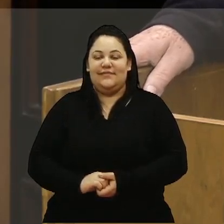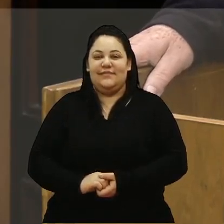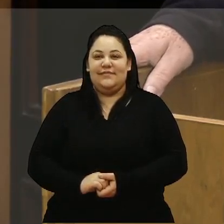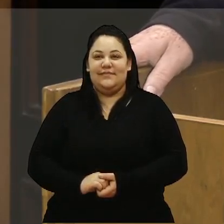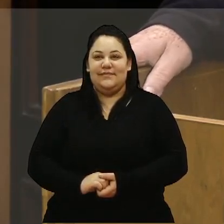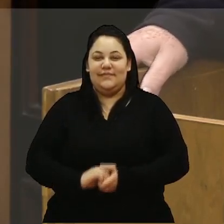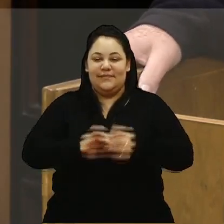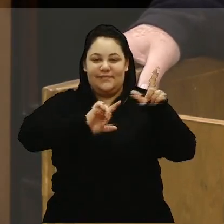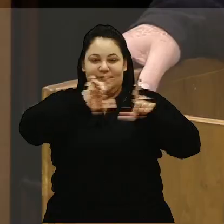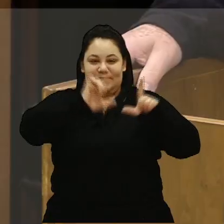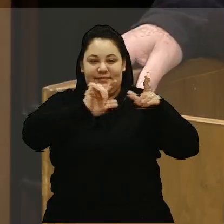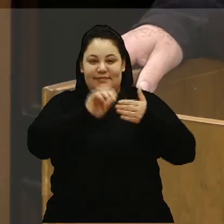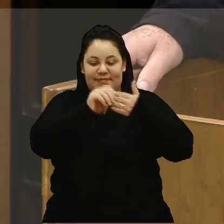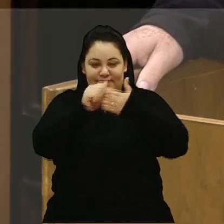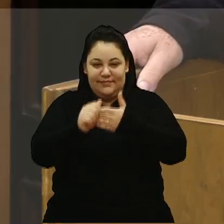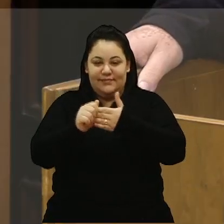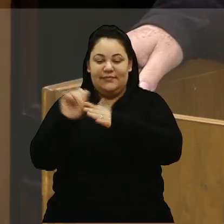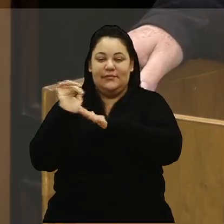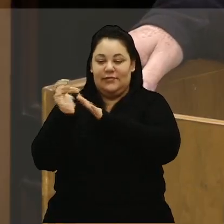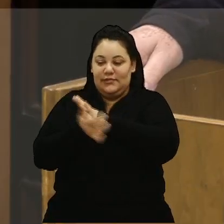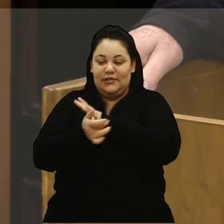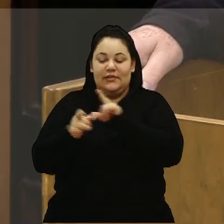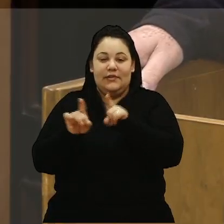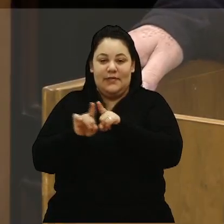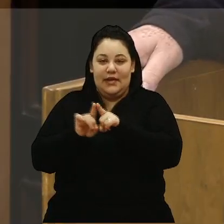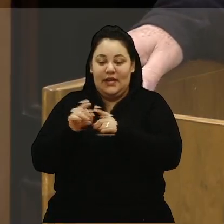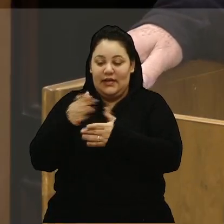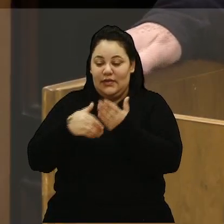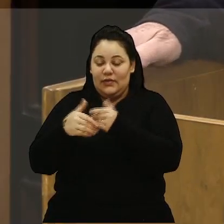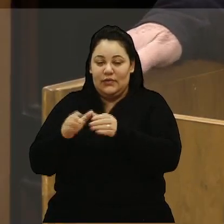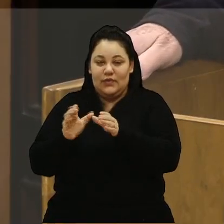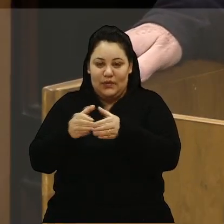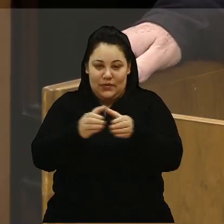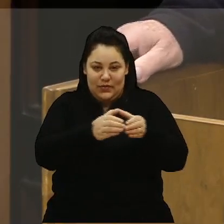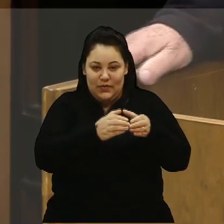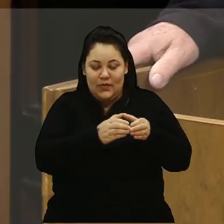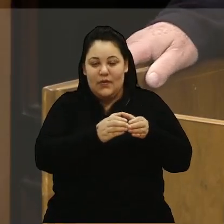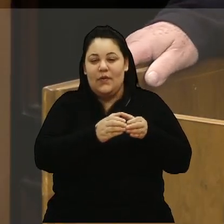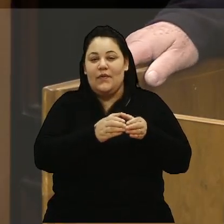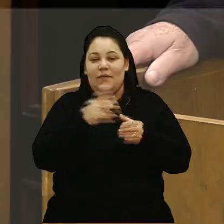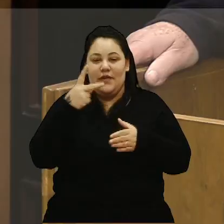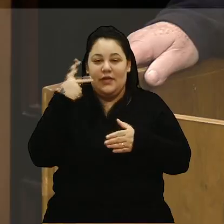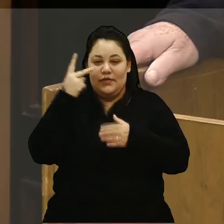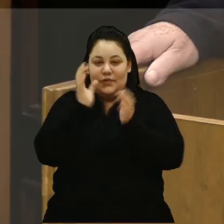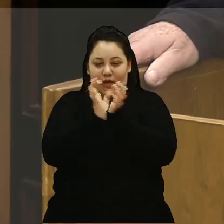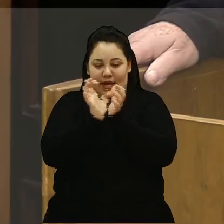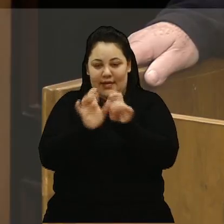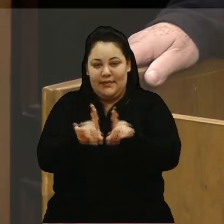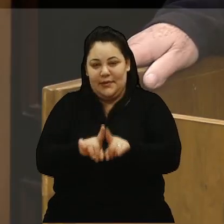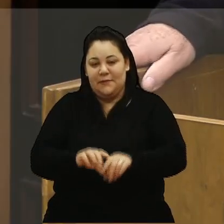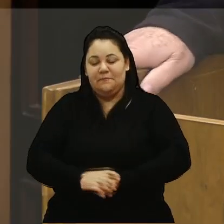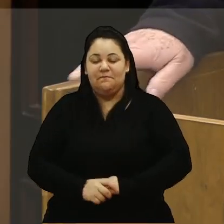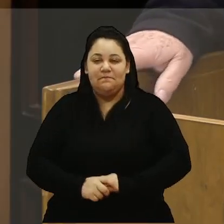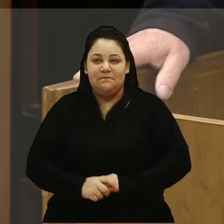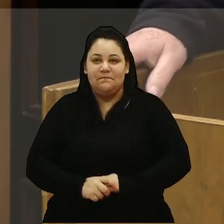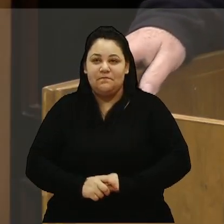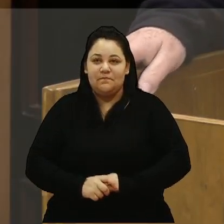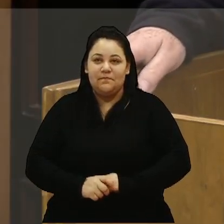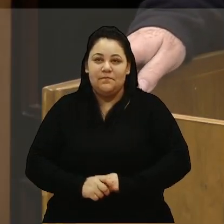Câmara, através das redes sociais, aos colegas vereadores, senhoras vereadoras.